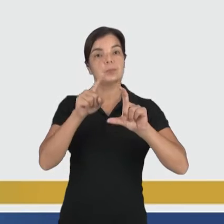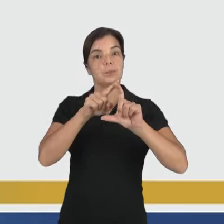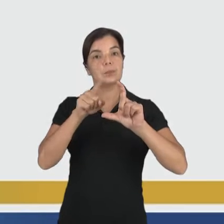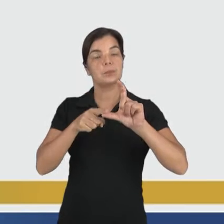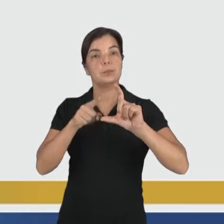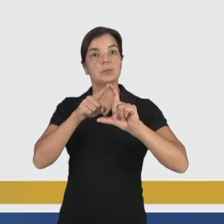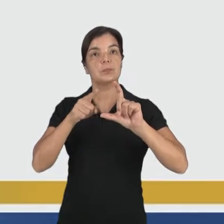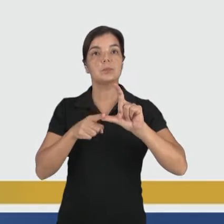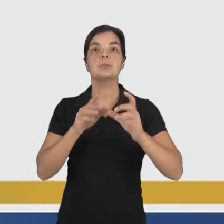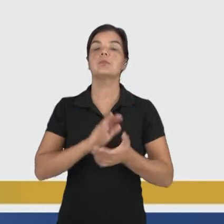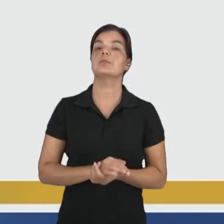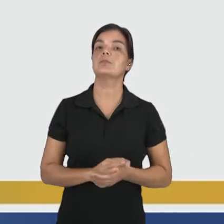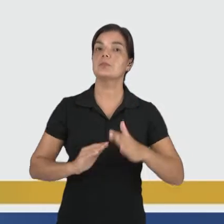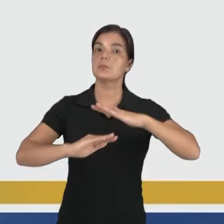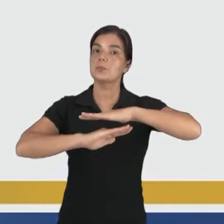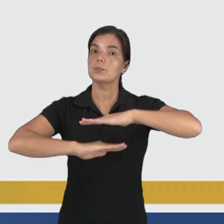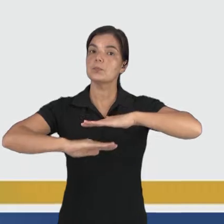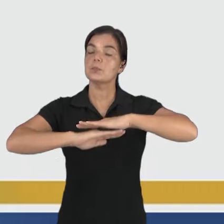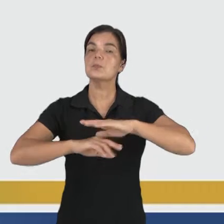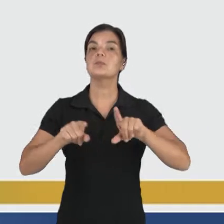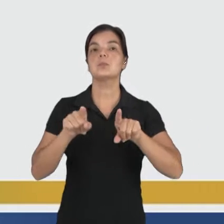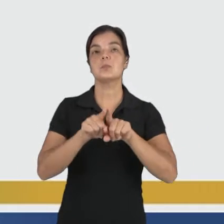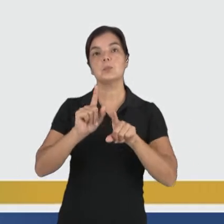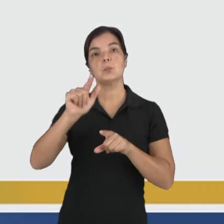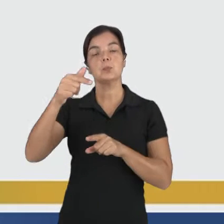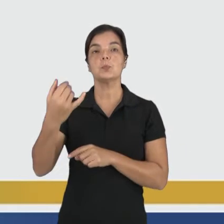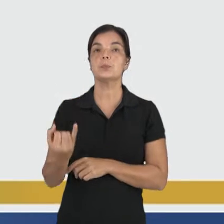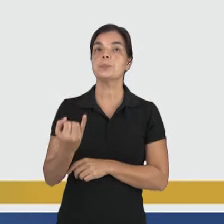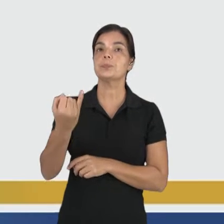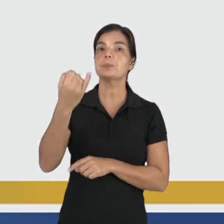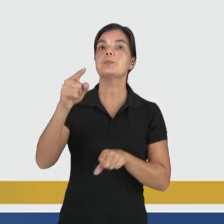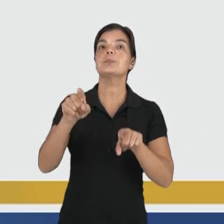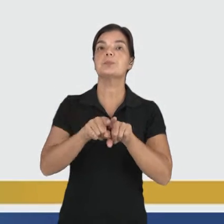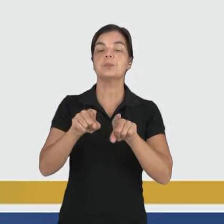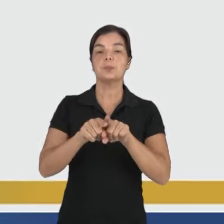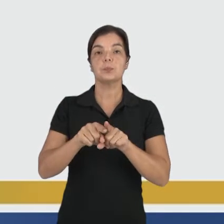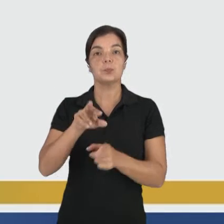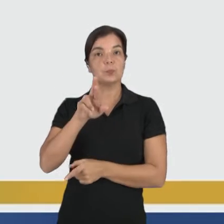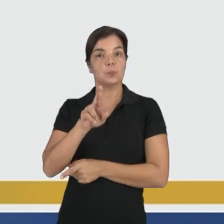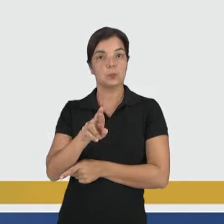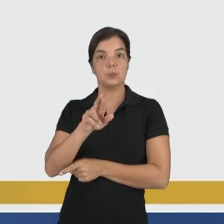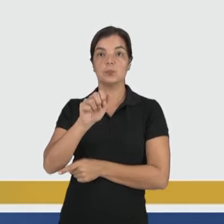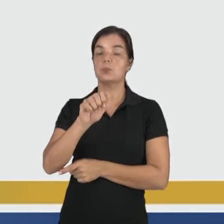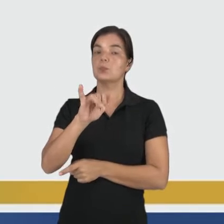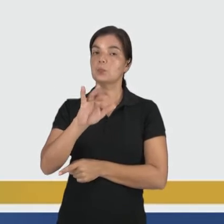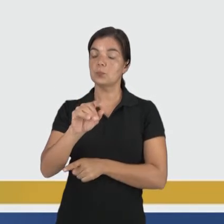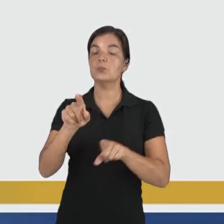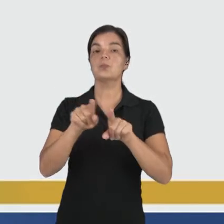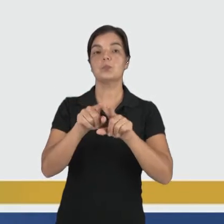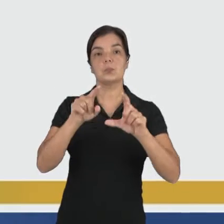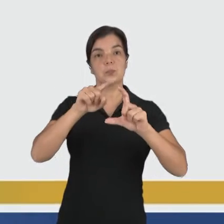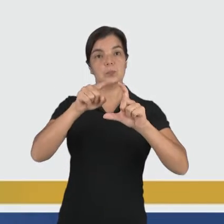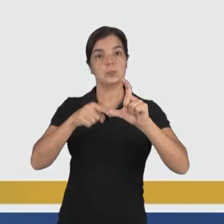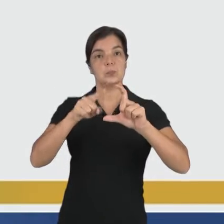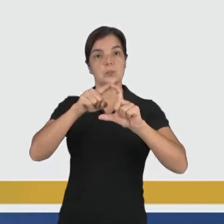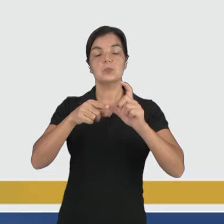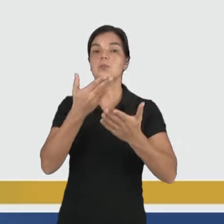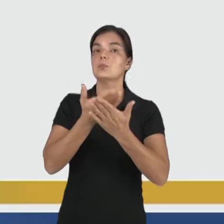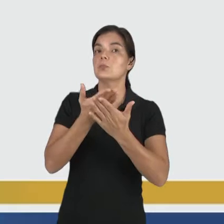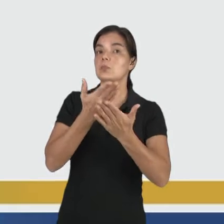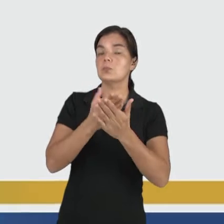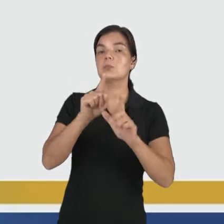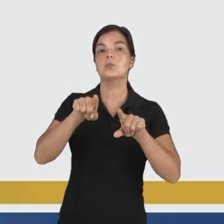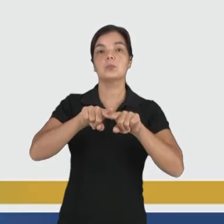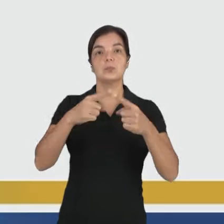circunferência. Além da base em si, outro elemento importante é o raio da circunferência, que vocês já trabalharam em